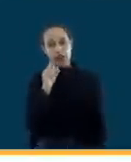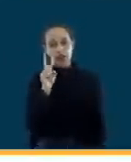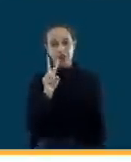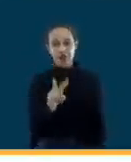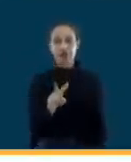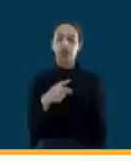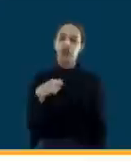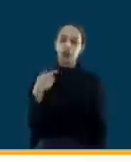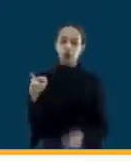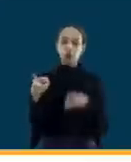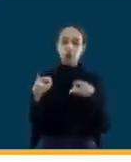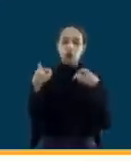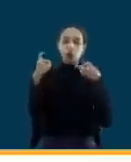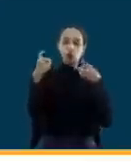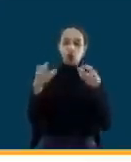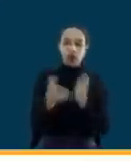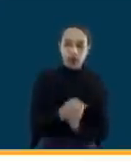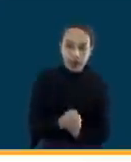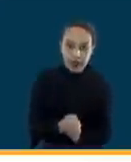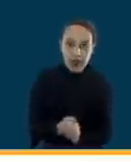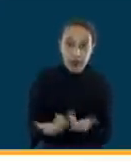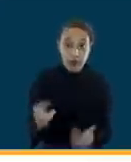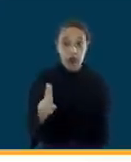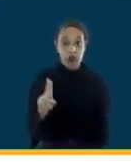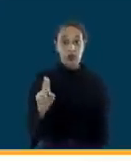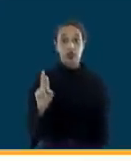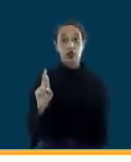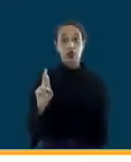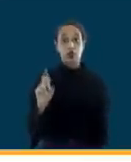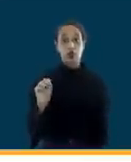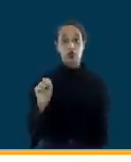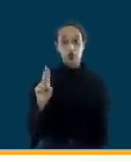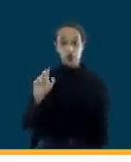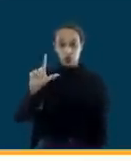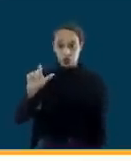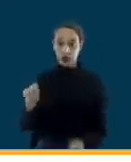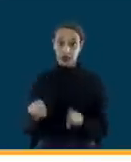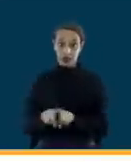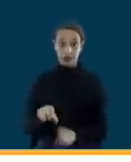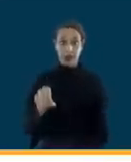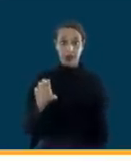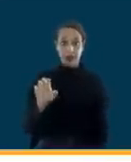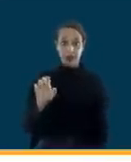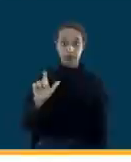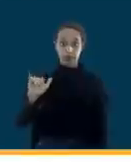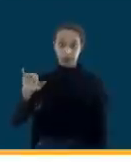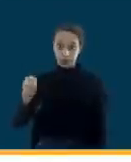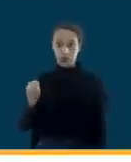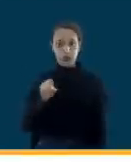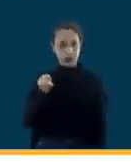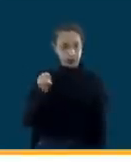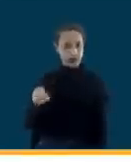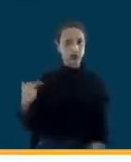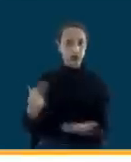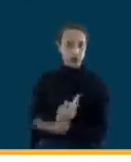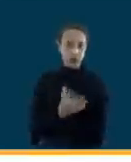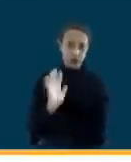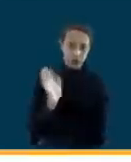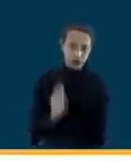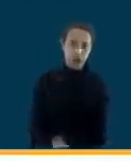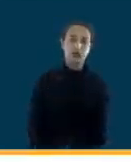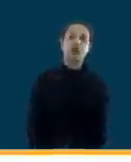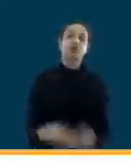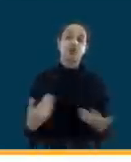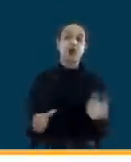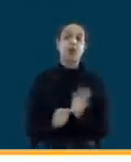percebe, pela fala da Úrsula e do Célio, isso está se dando efetivamente. Então, o primeiro elemento é